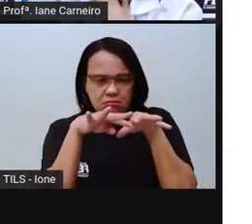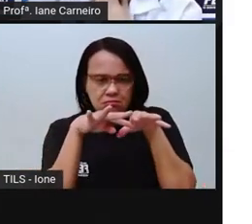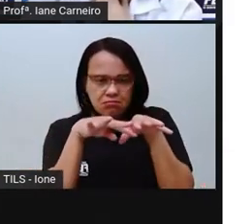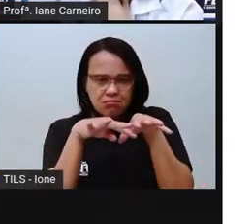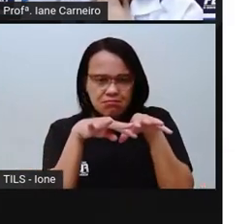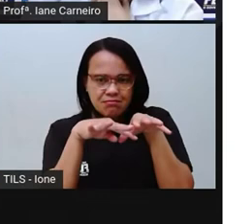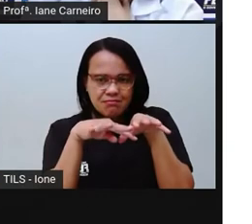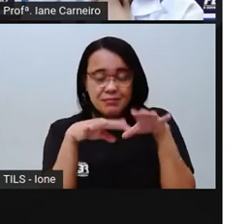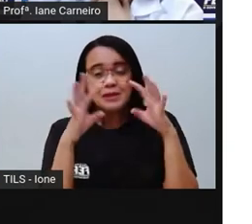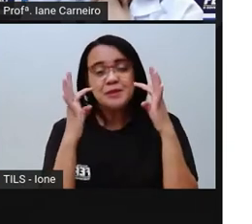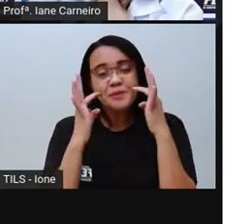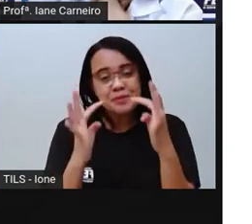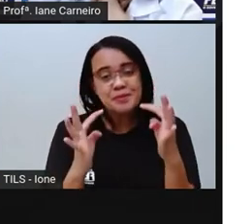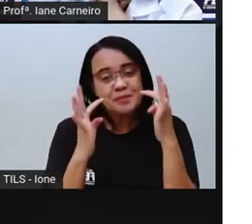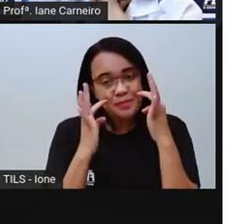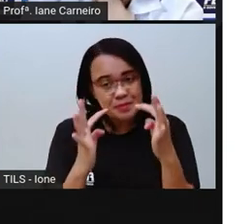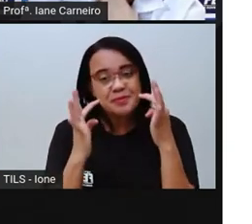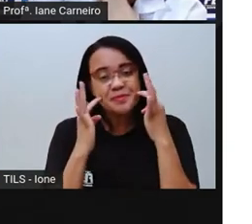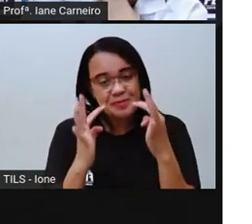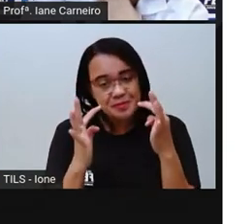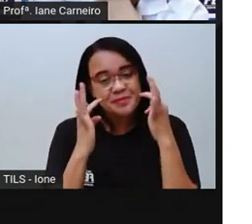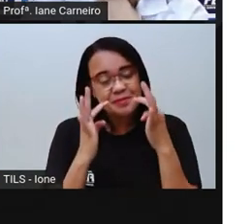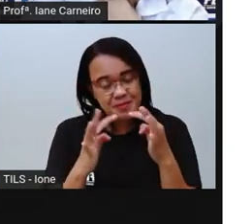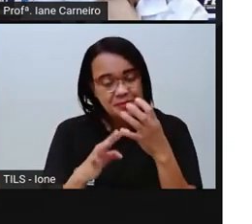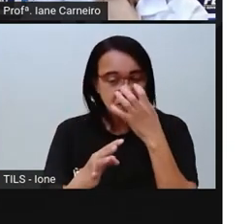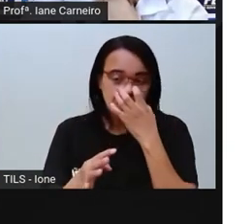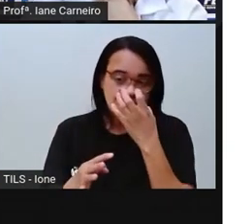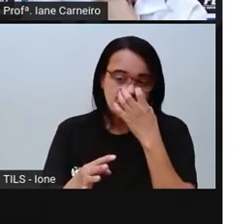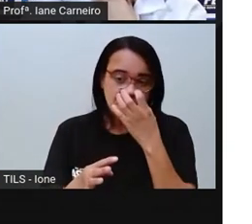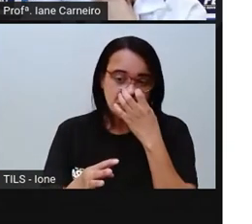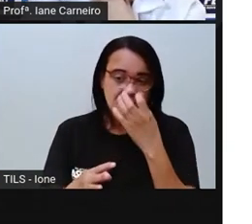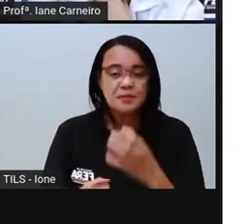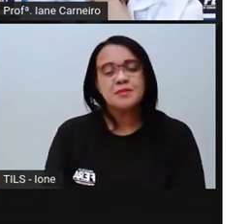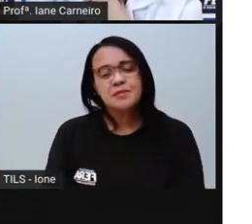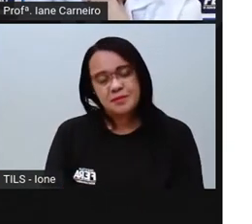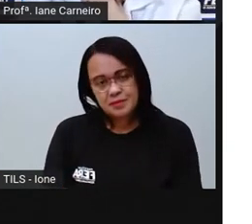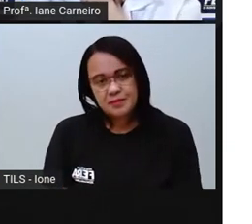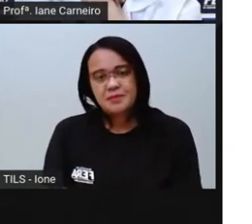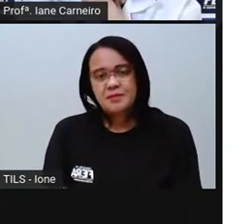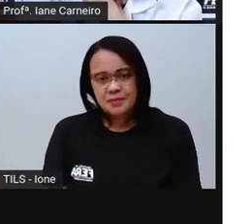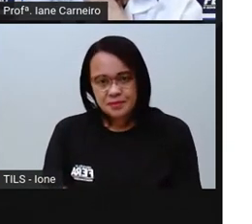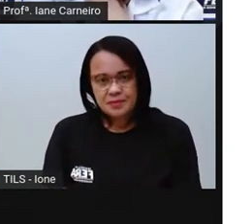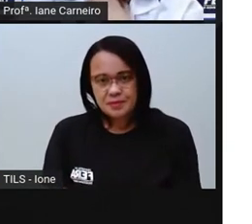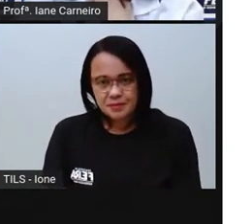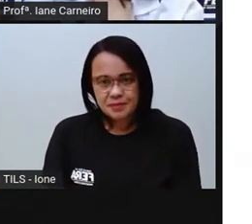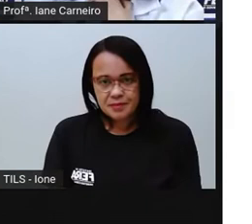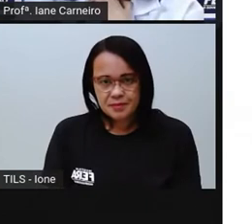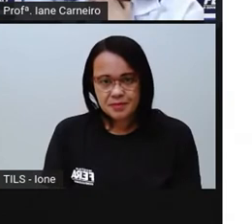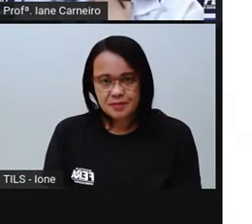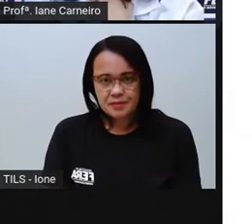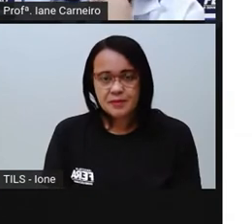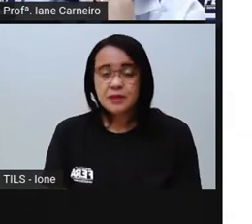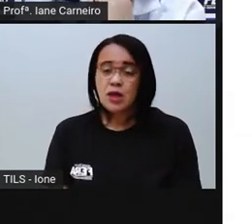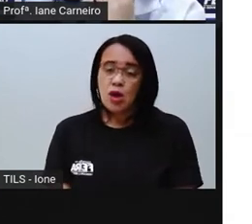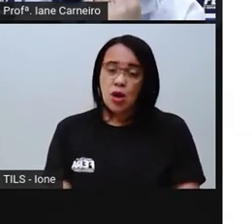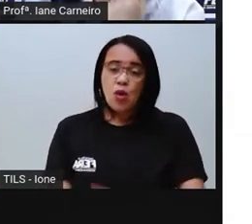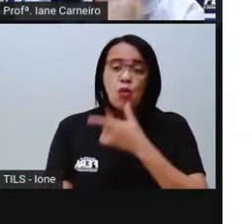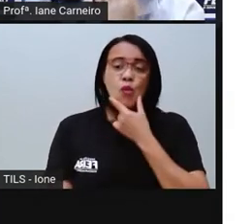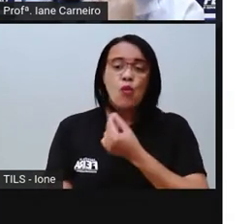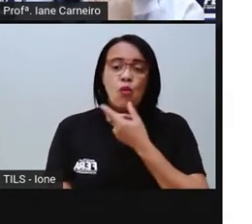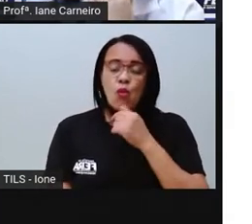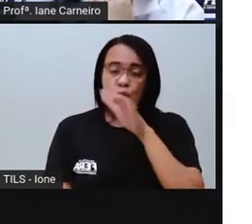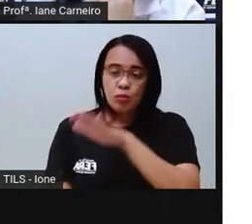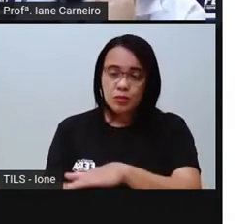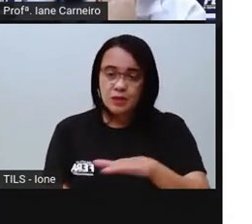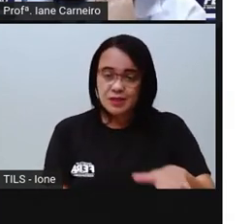atenção para esse cachorrinho, né? O menino sempre aparece de